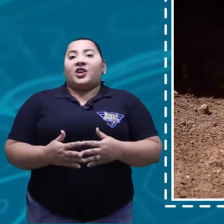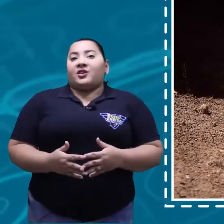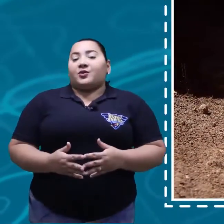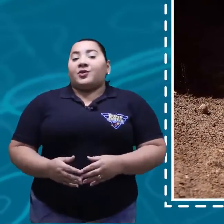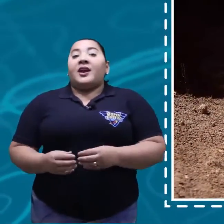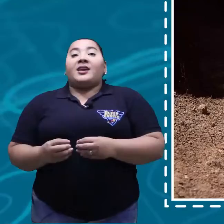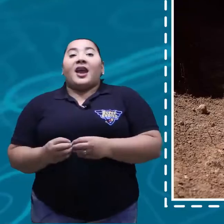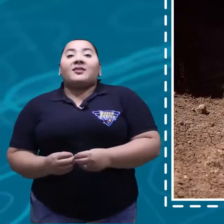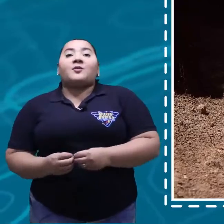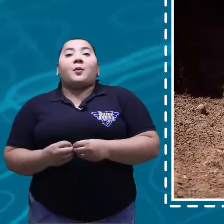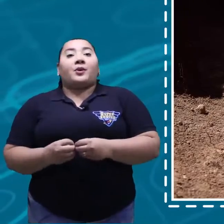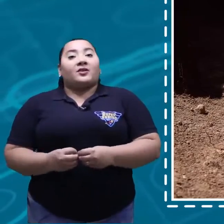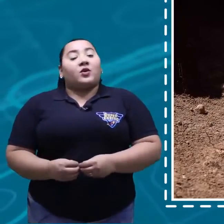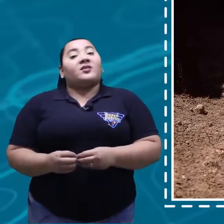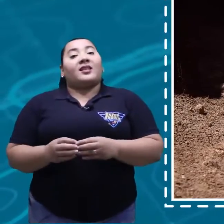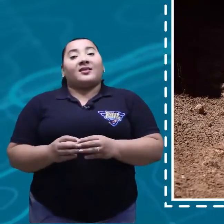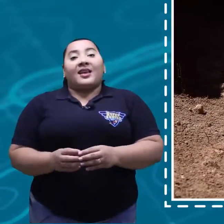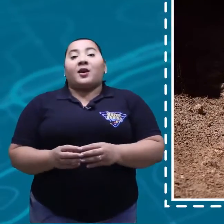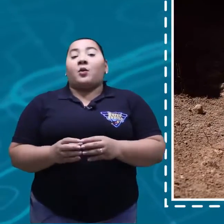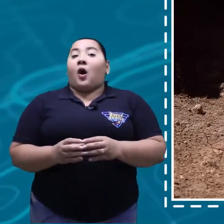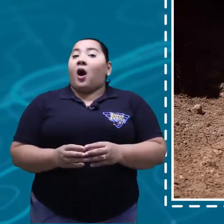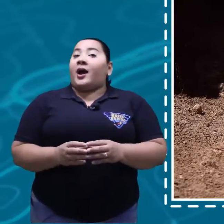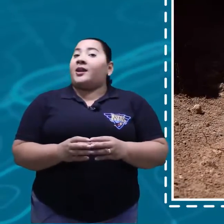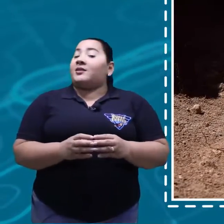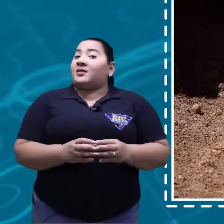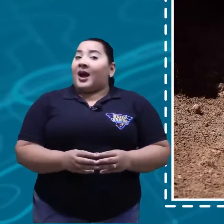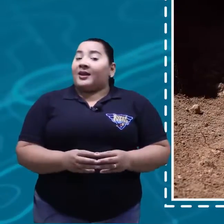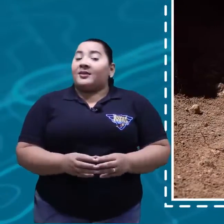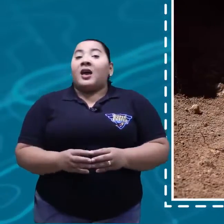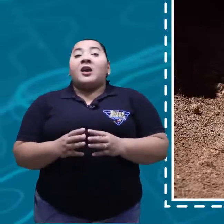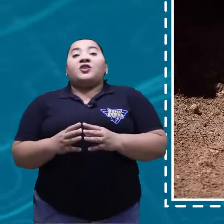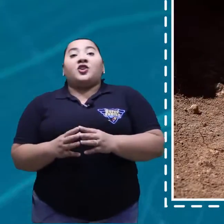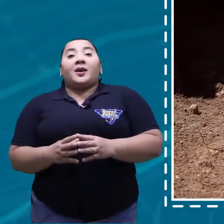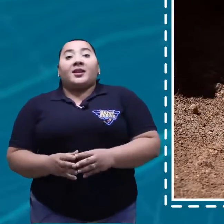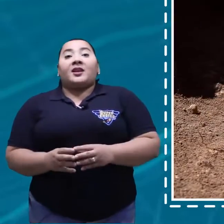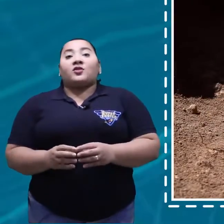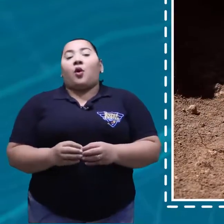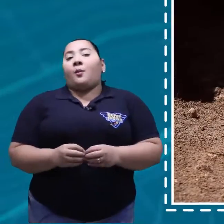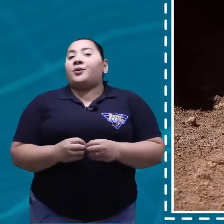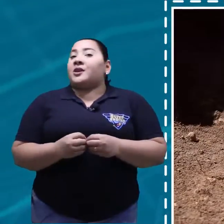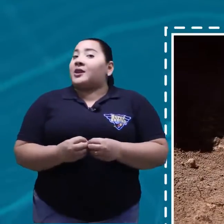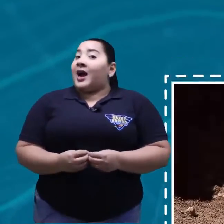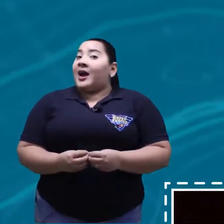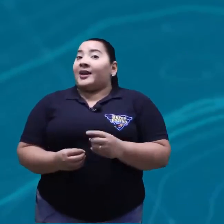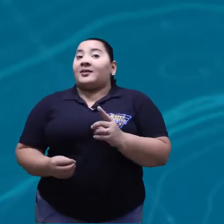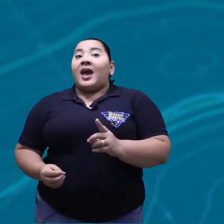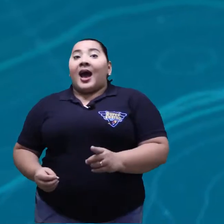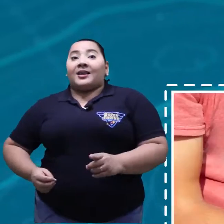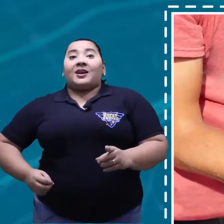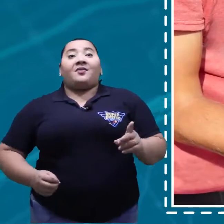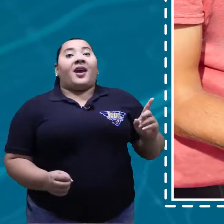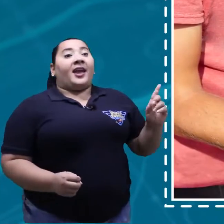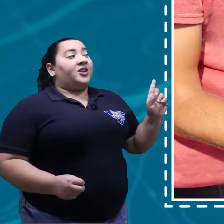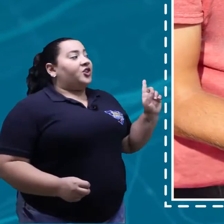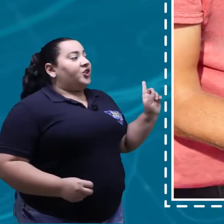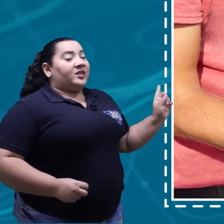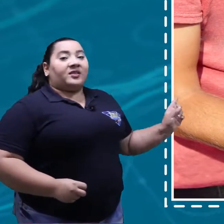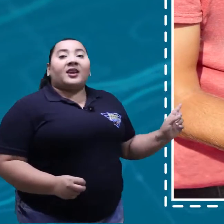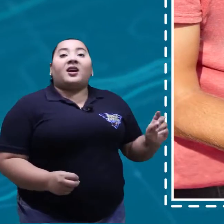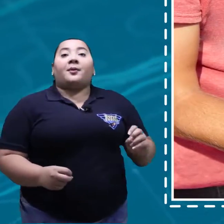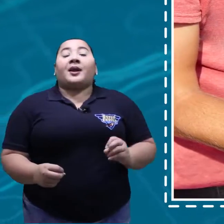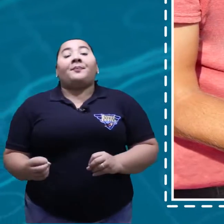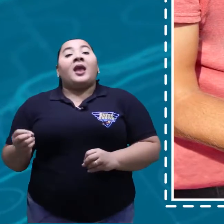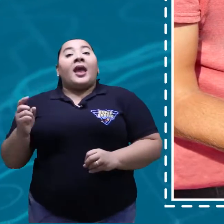mostrar indícios que essas populações elas eram organizadas de maneiras comunitárias através